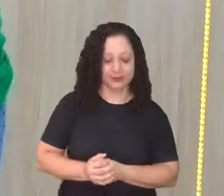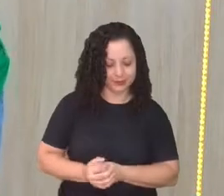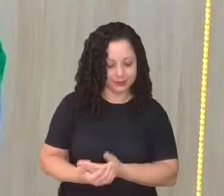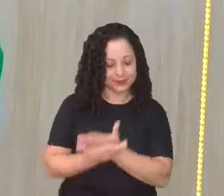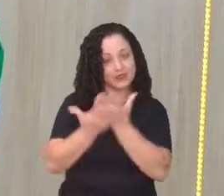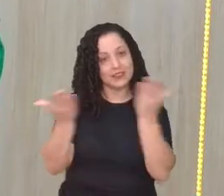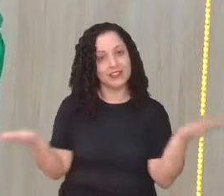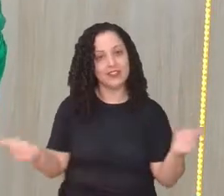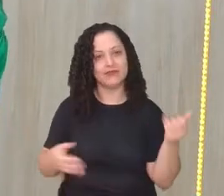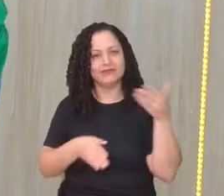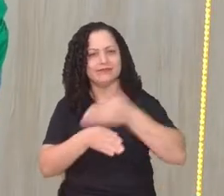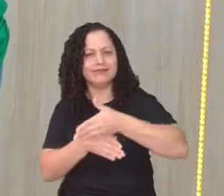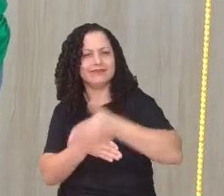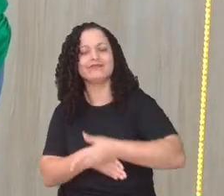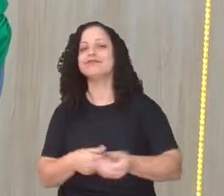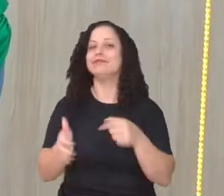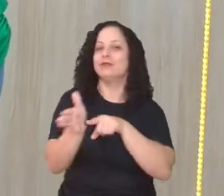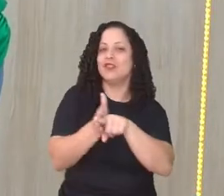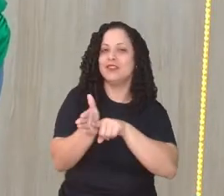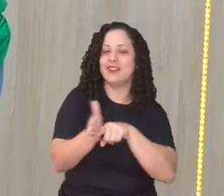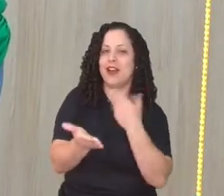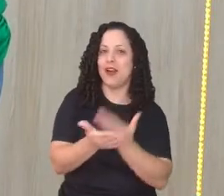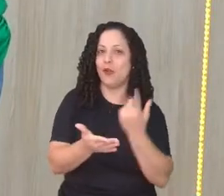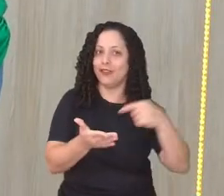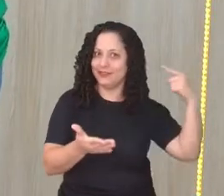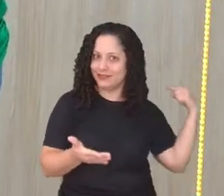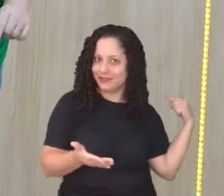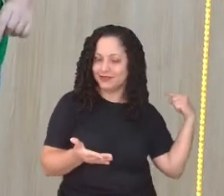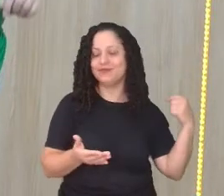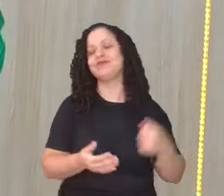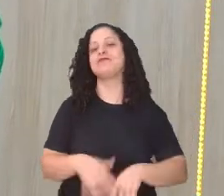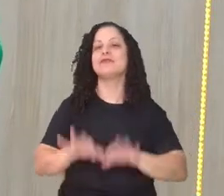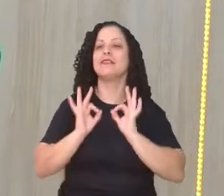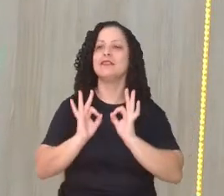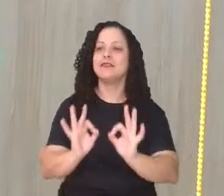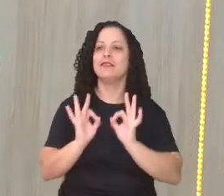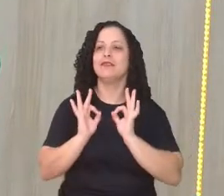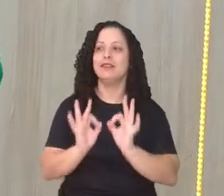podem acessar essa aula anterior, vocês, com certeza,